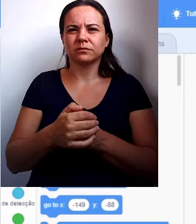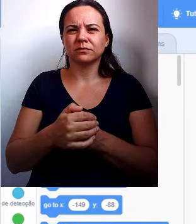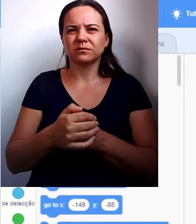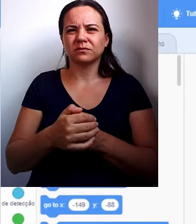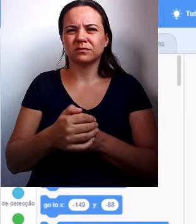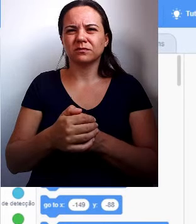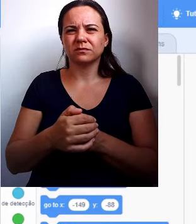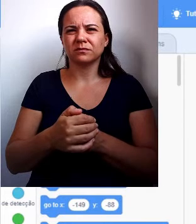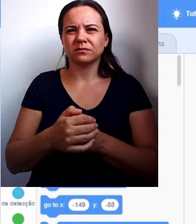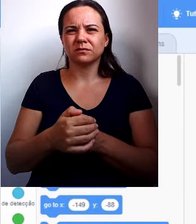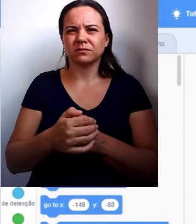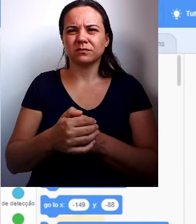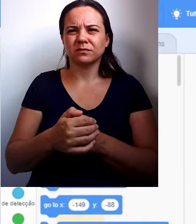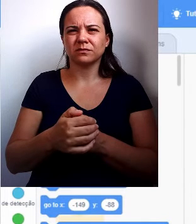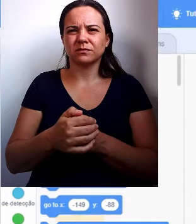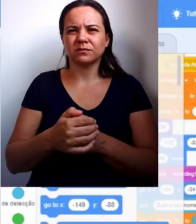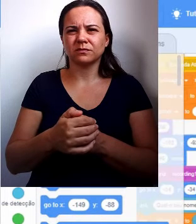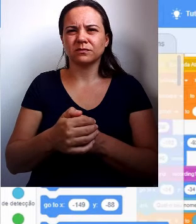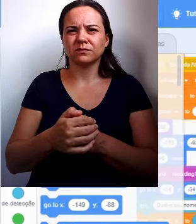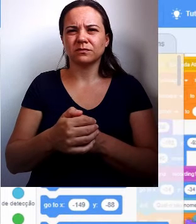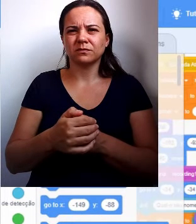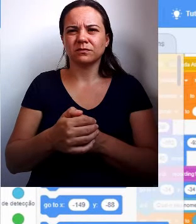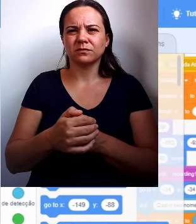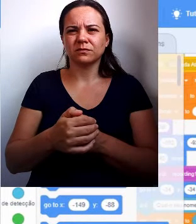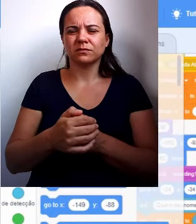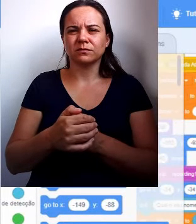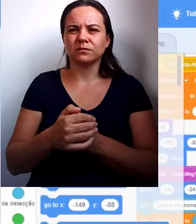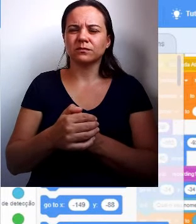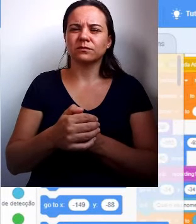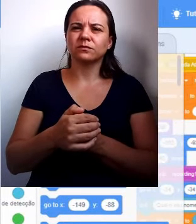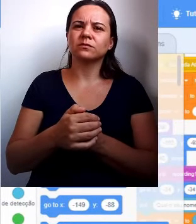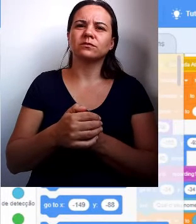para a primeira questão. Na primeira